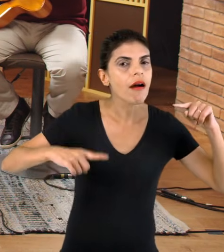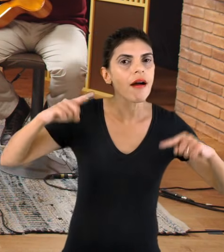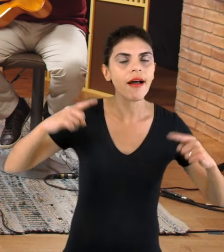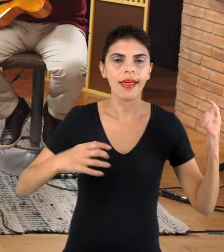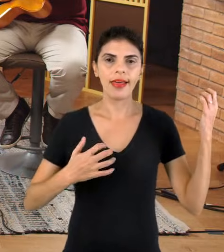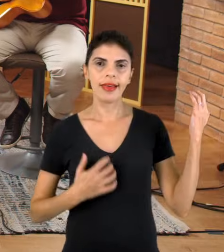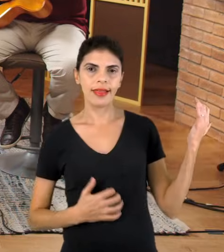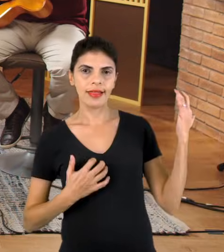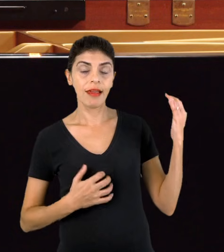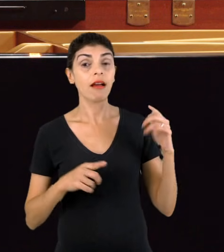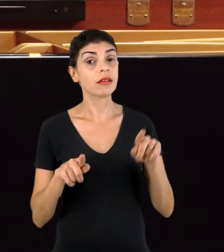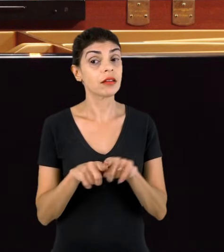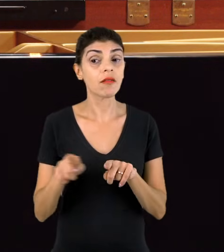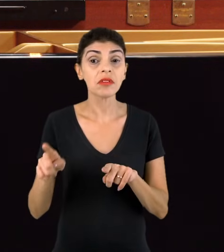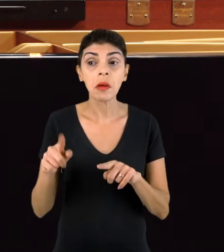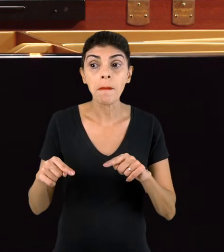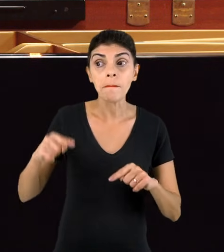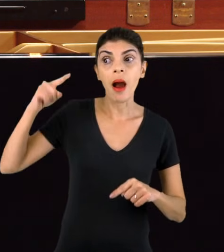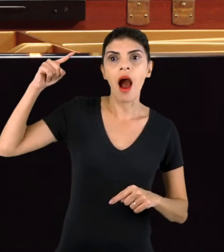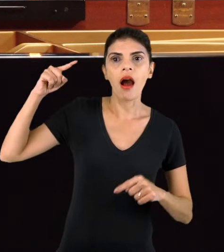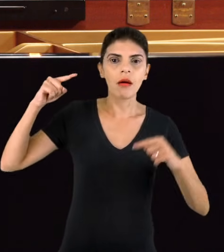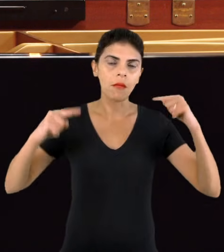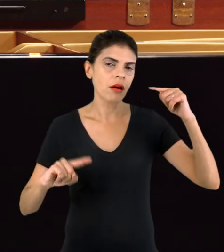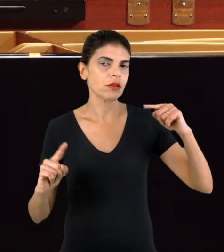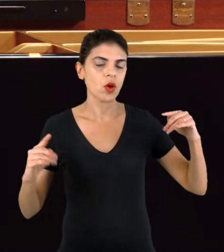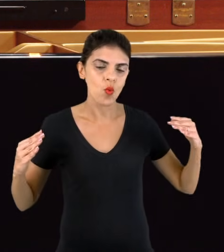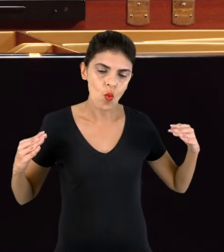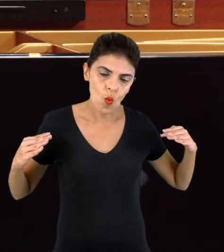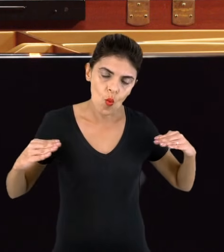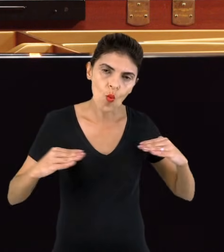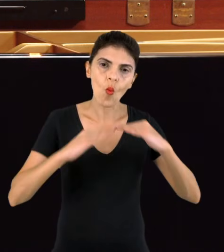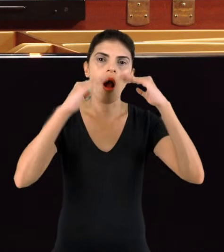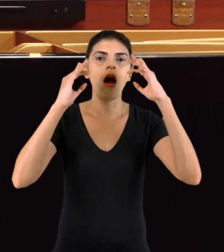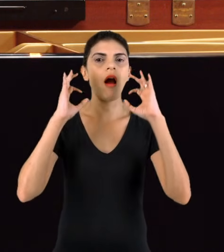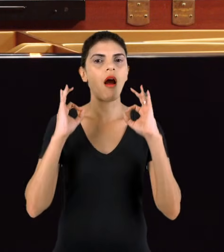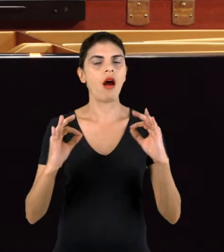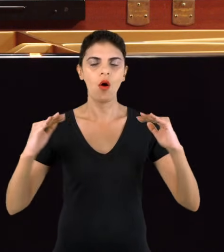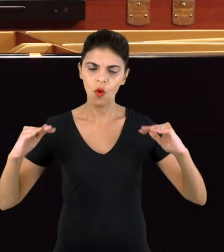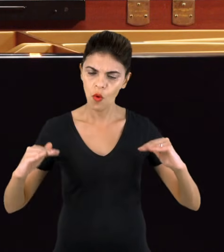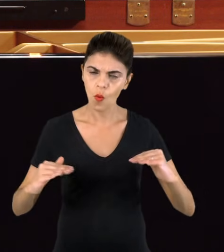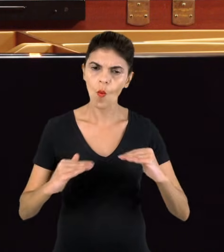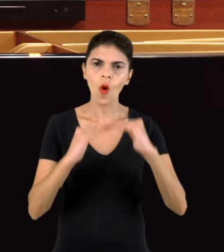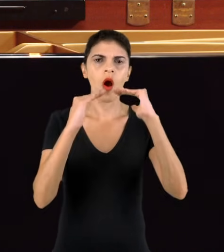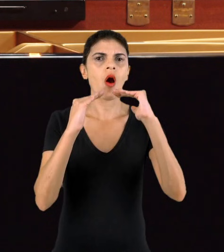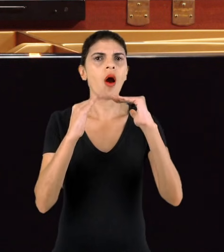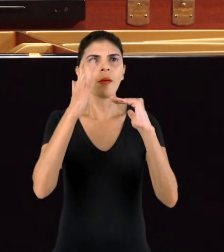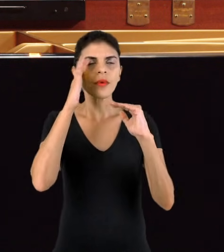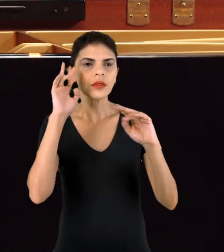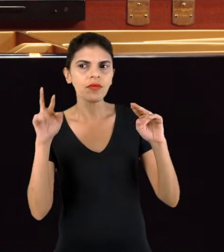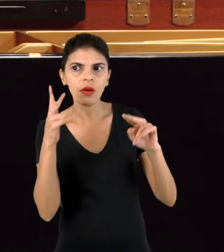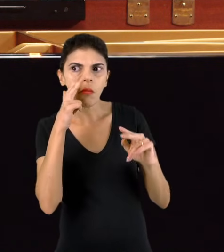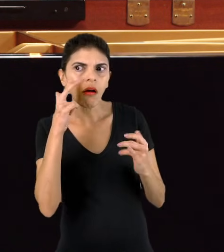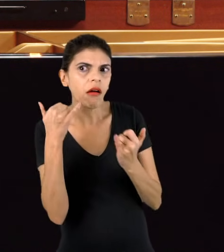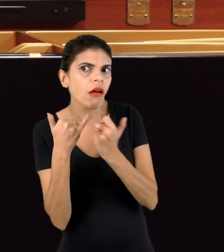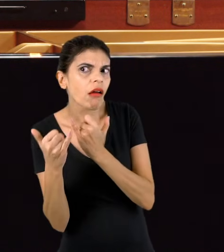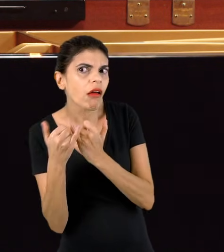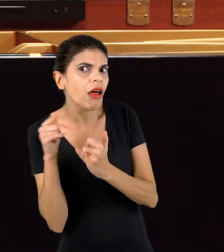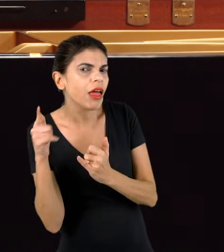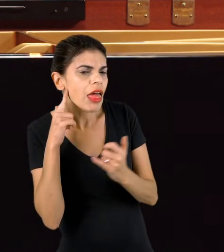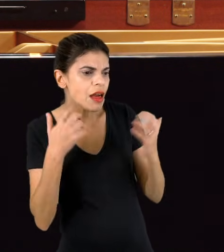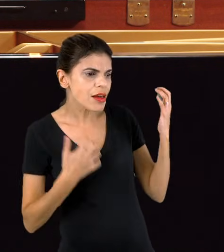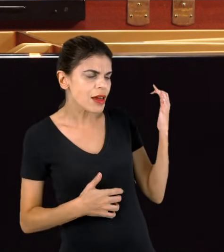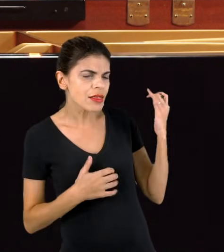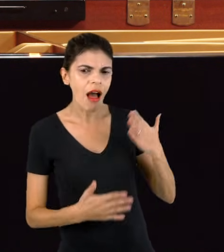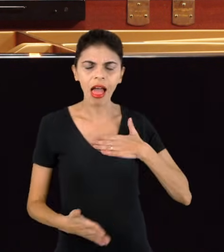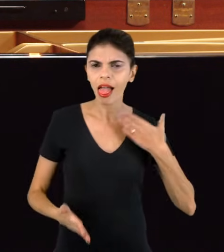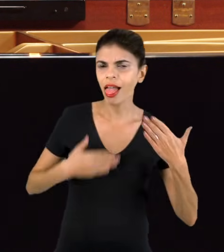da guitarra. Uhum. Né? Então você não fica nem mais nem menos, você fica igual. Tem uma hora que quem for ouvir ali vai dizer, caramba... O que